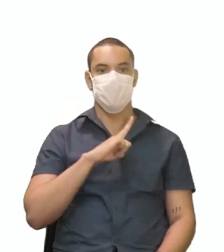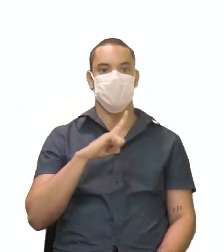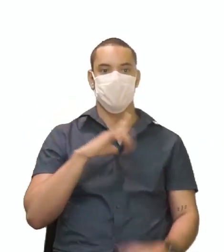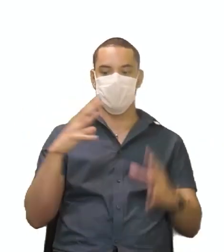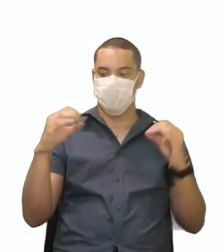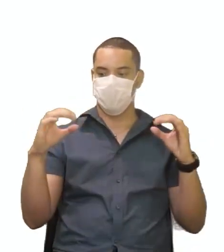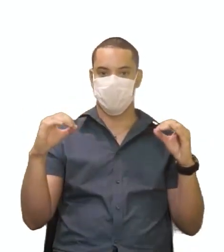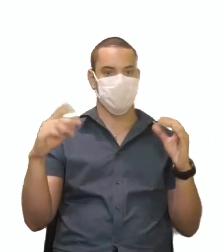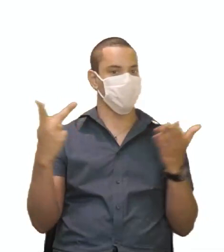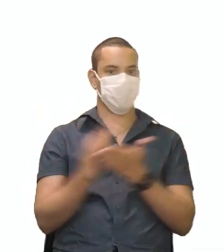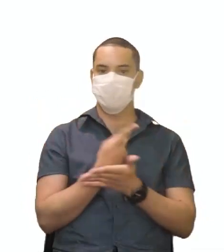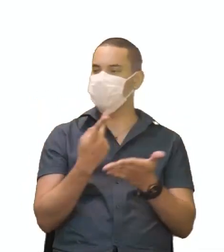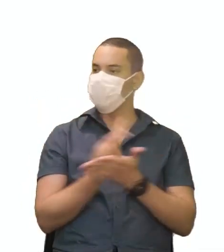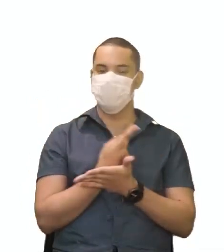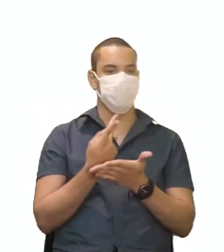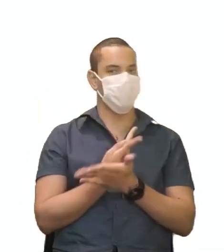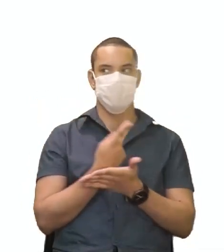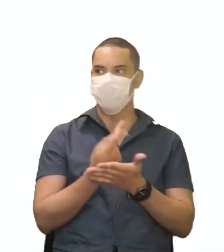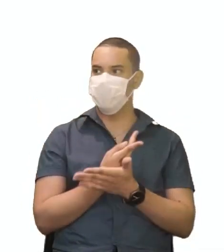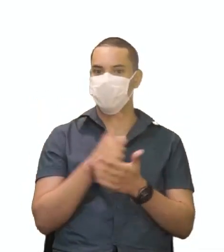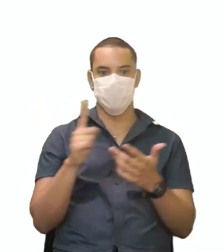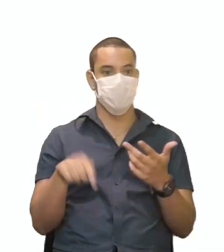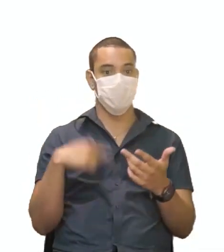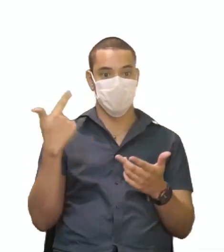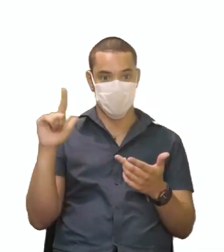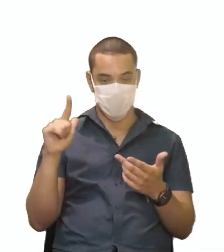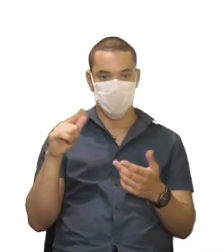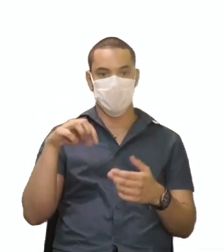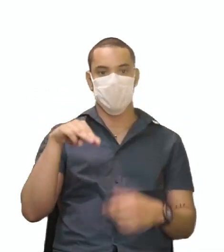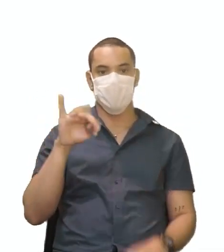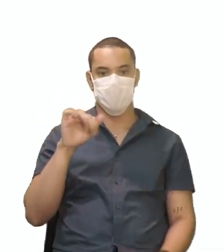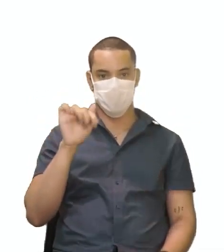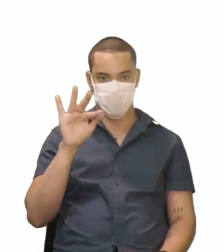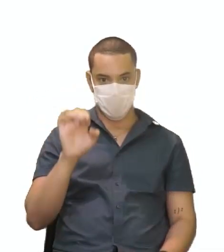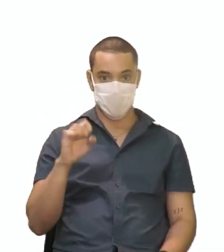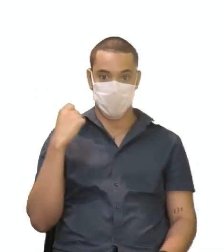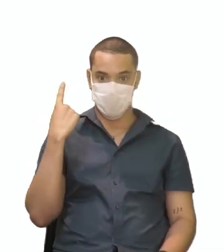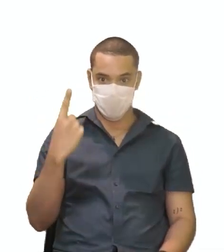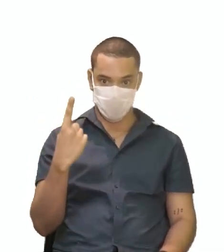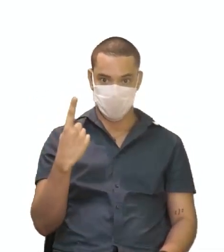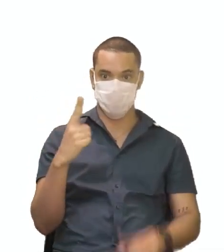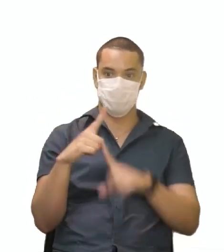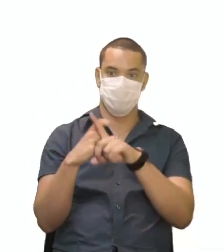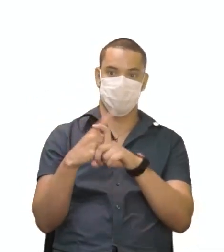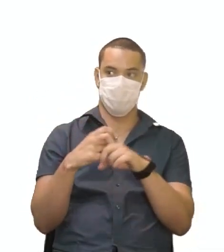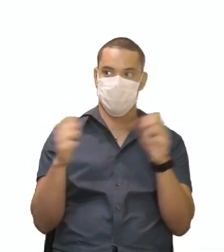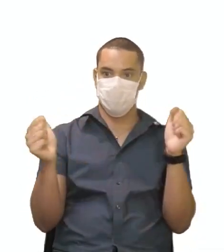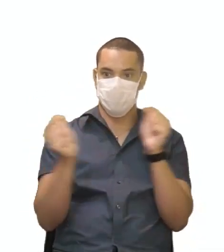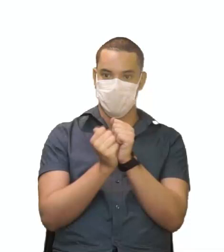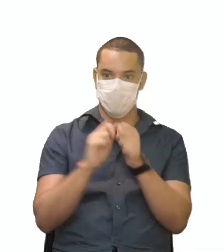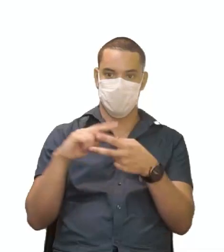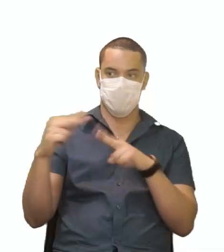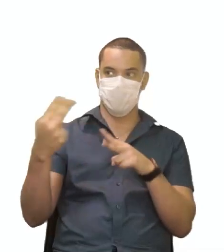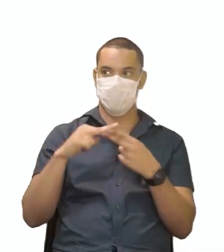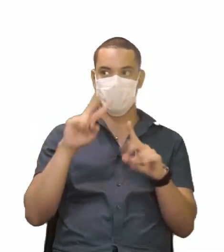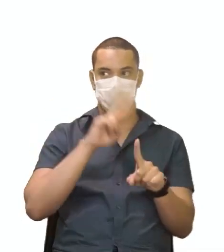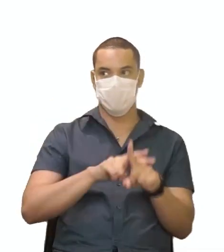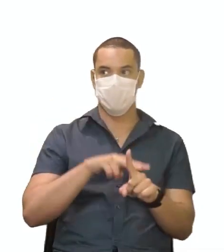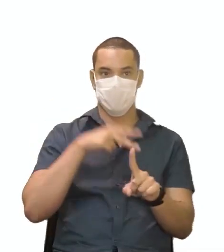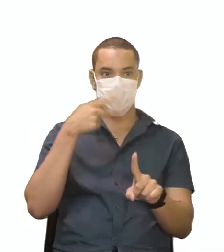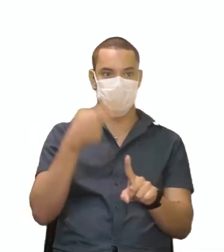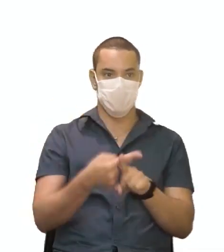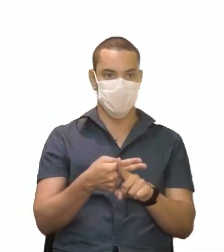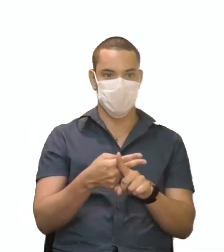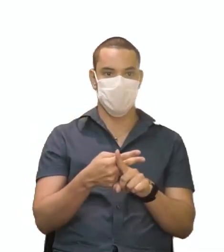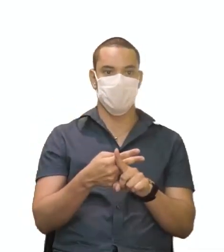da célula. Erradíssimo. Na metáfase 1, os pares de cromossomos homólogos duplicados